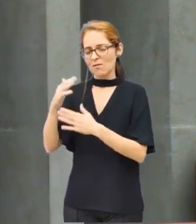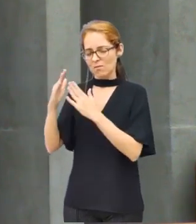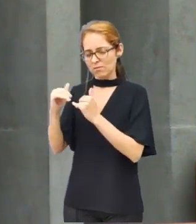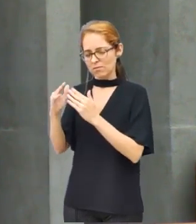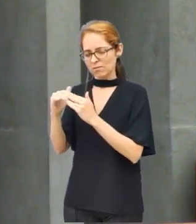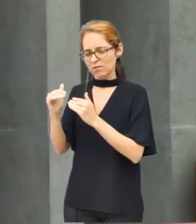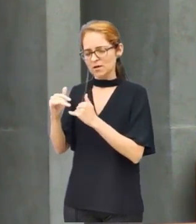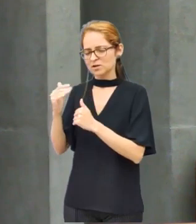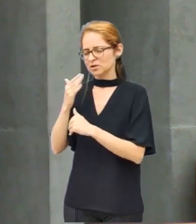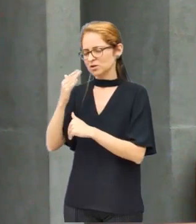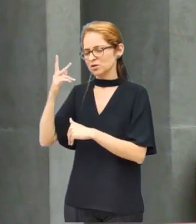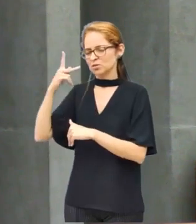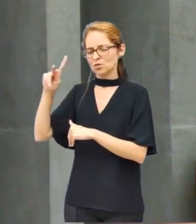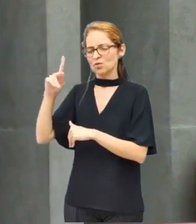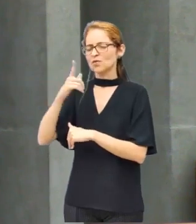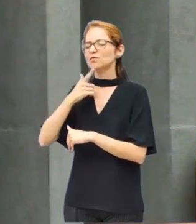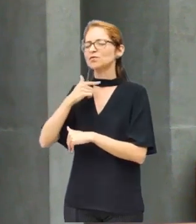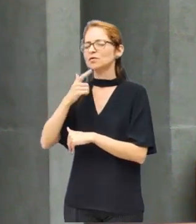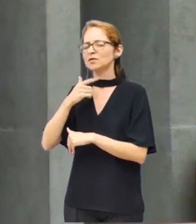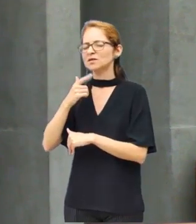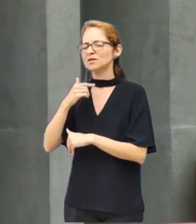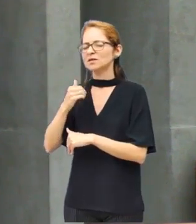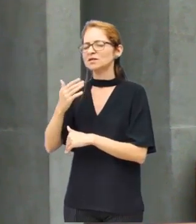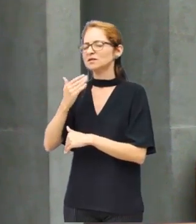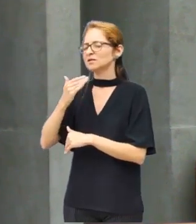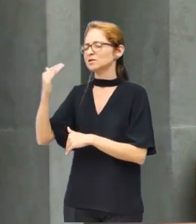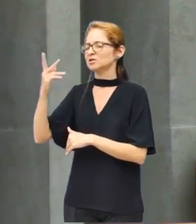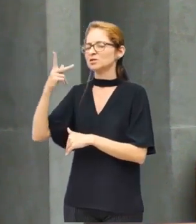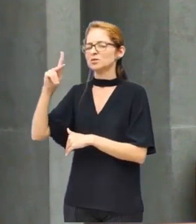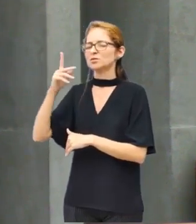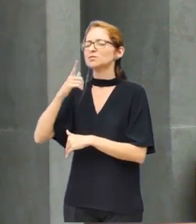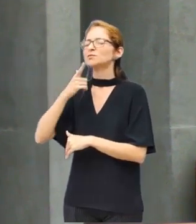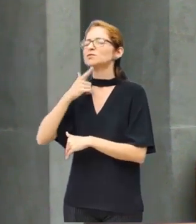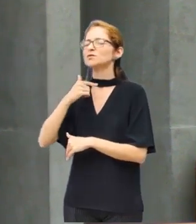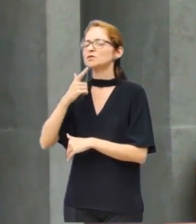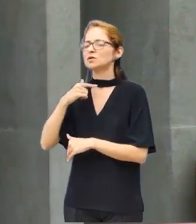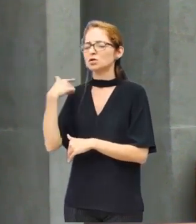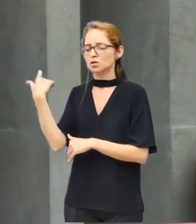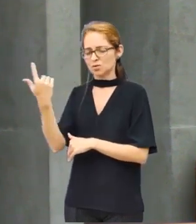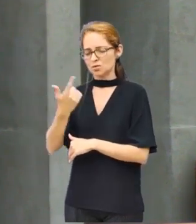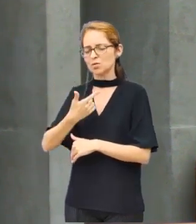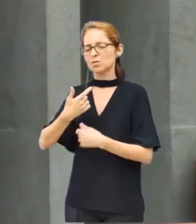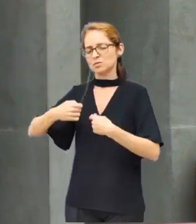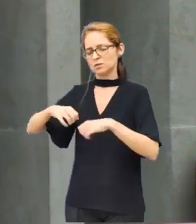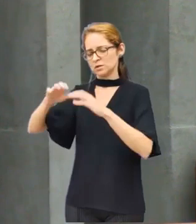Tua vontade, diante do Teu querer, nós sejamos